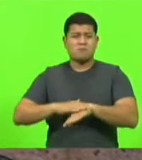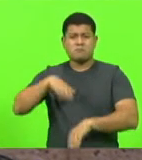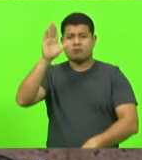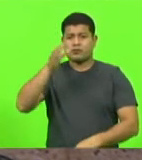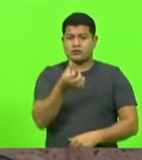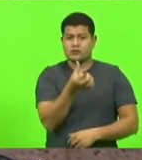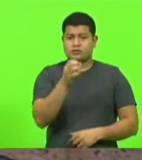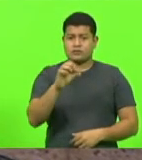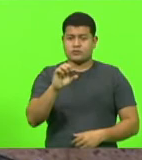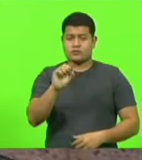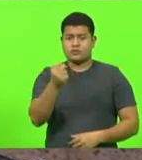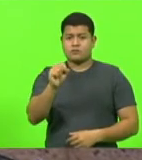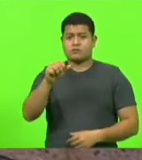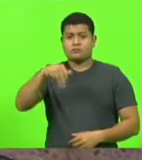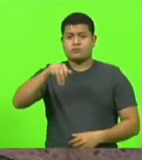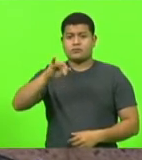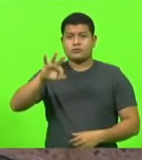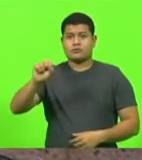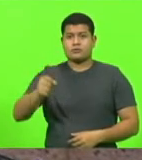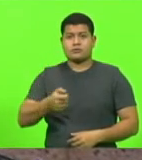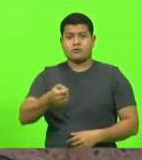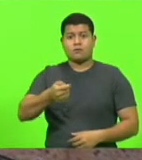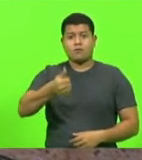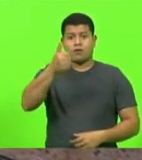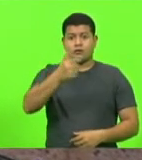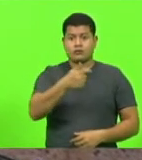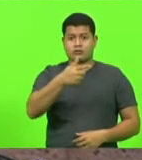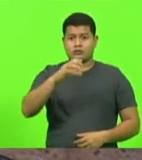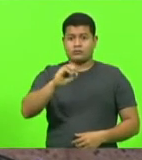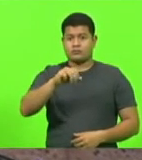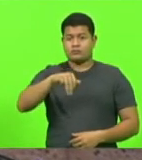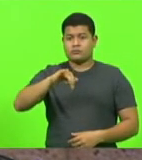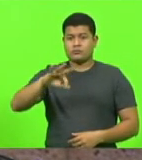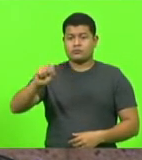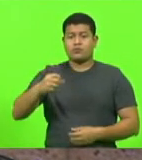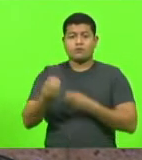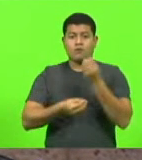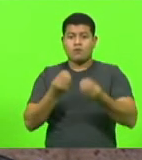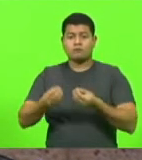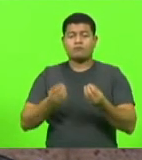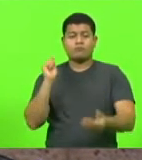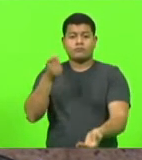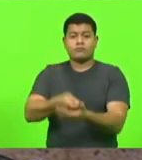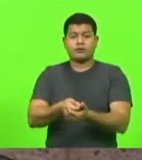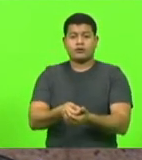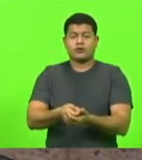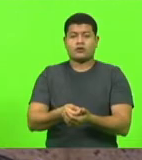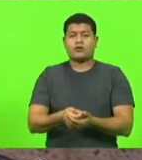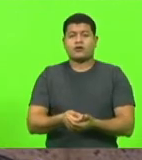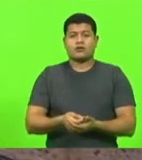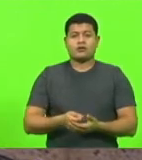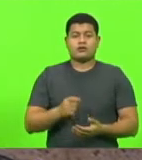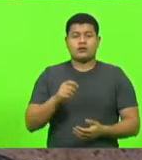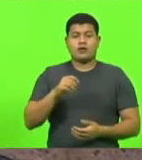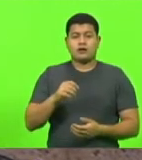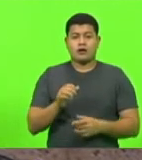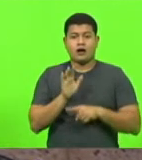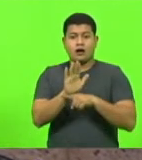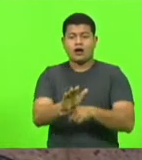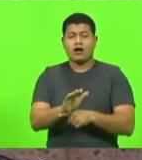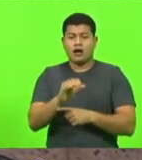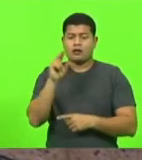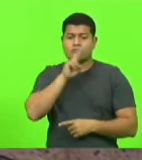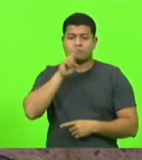2020, quase 70 milhões de pessoas, por meio do auxílio emergencial. Em 2021, o benefício já alcançou mais